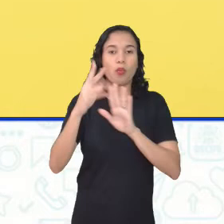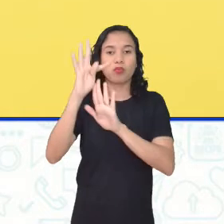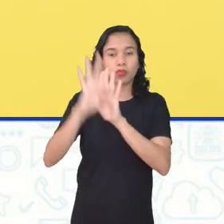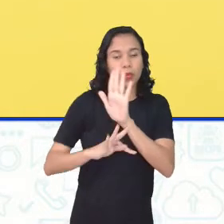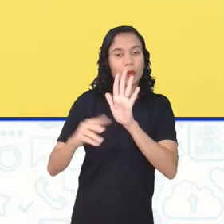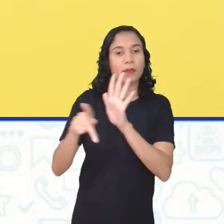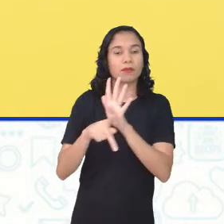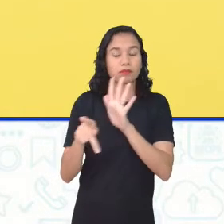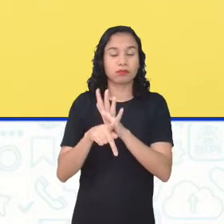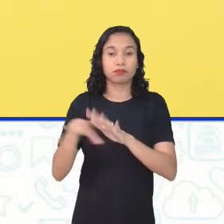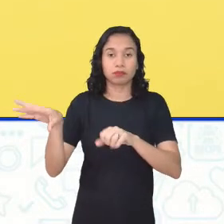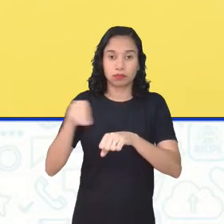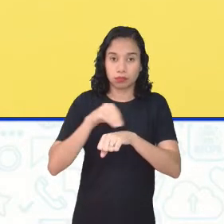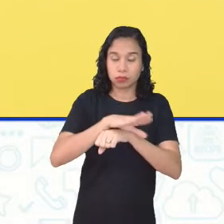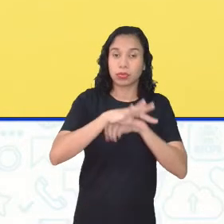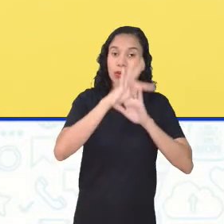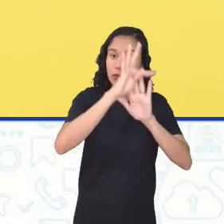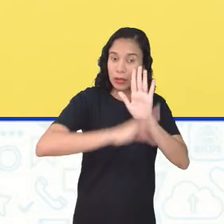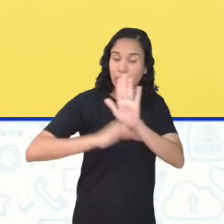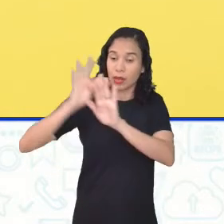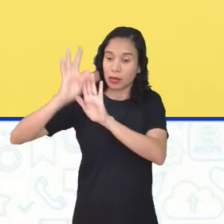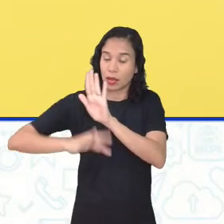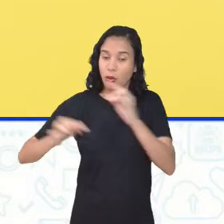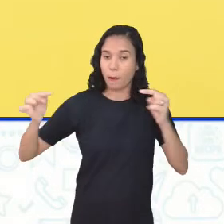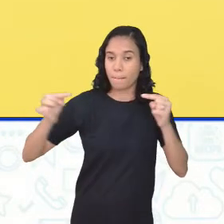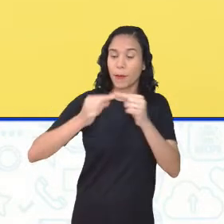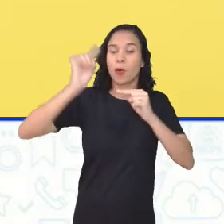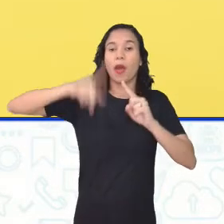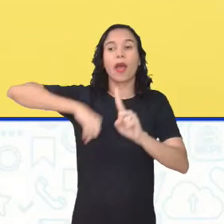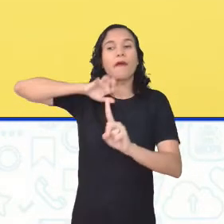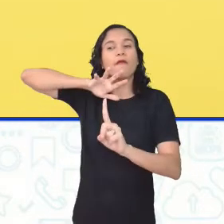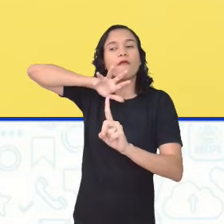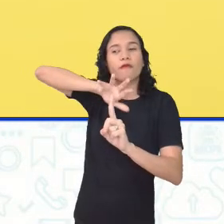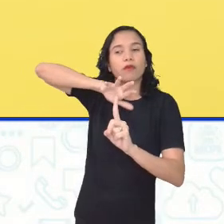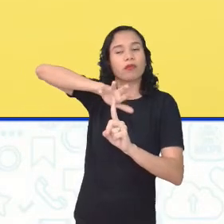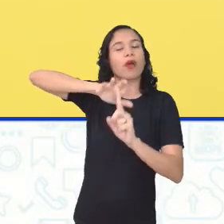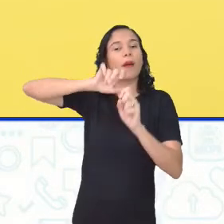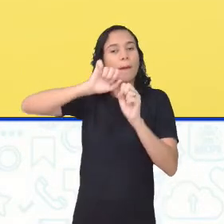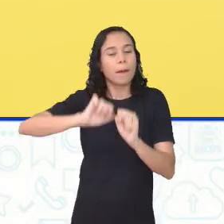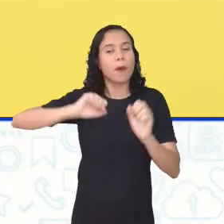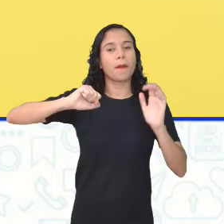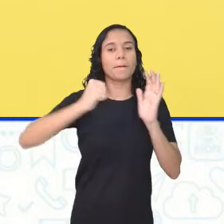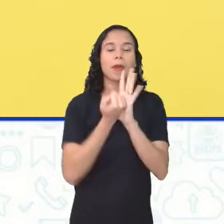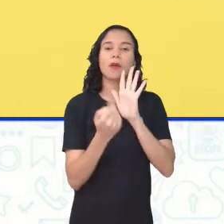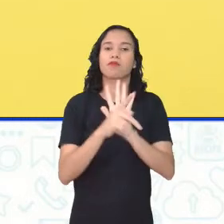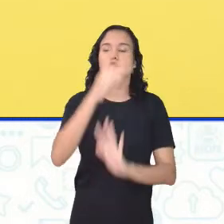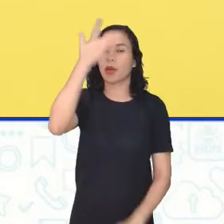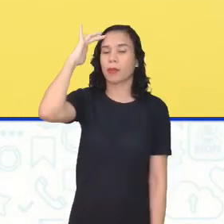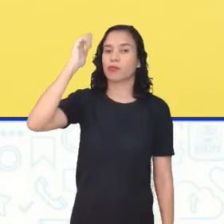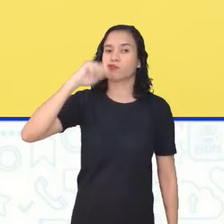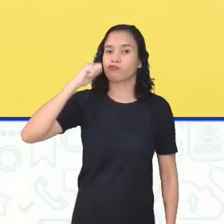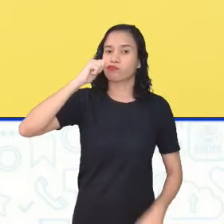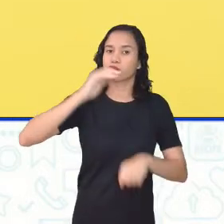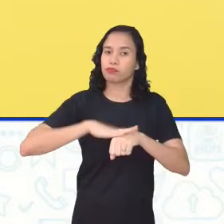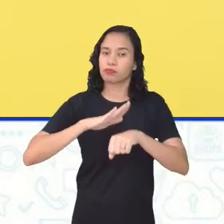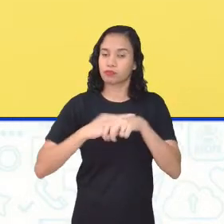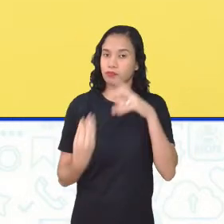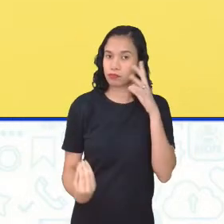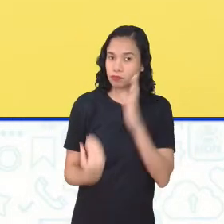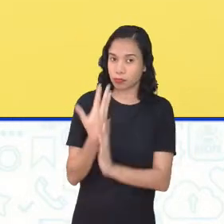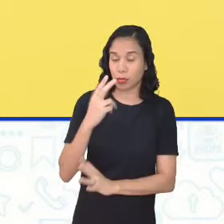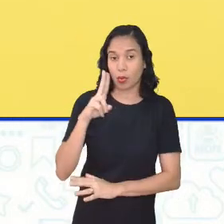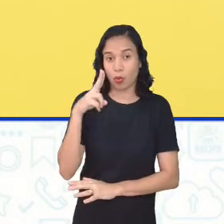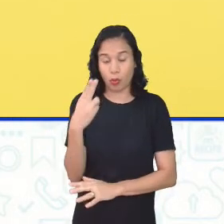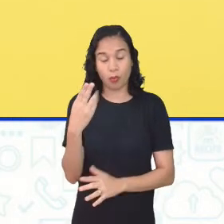a intertextualidade marca um lugar de influência, ou seja, o que pode ter marcado esse artista na hora da criação